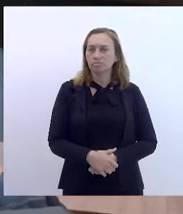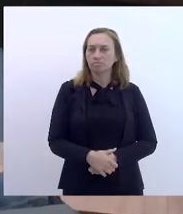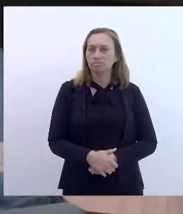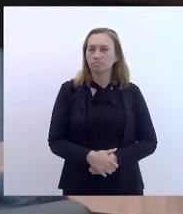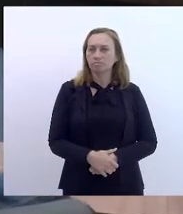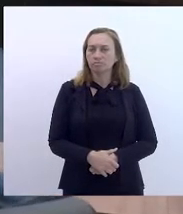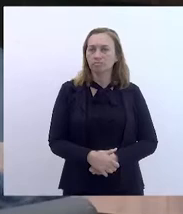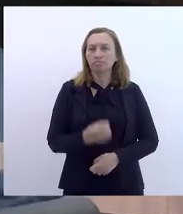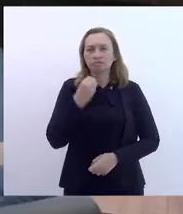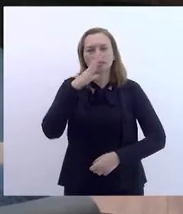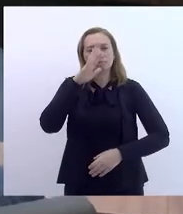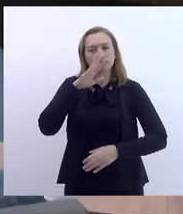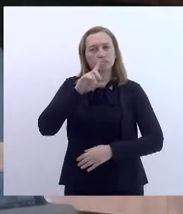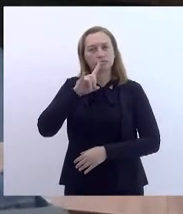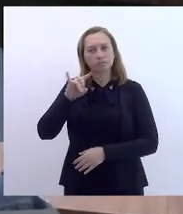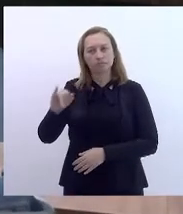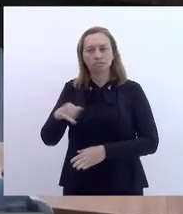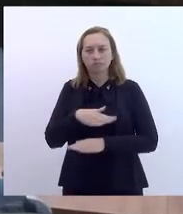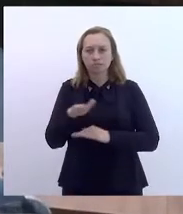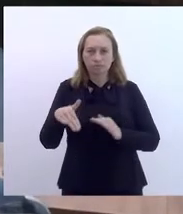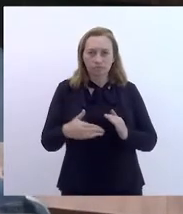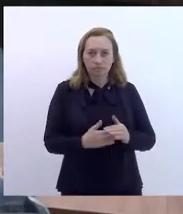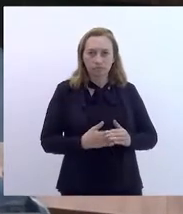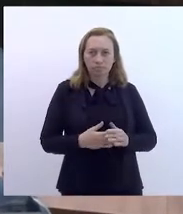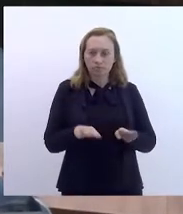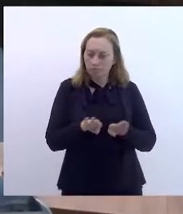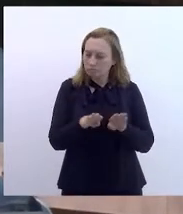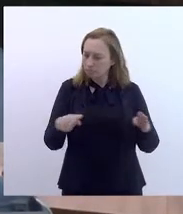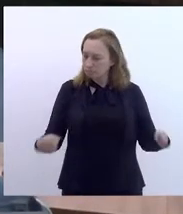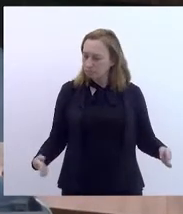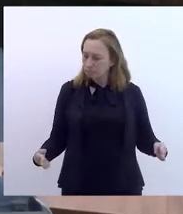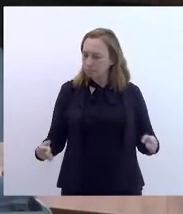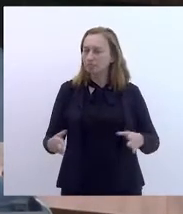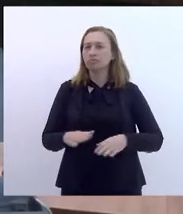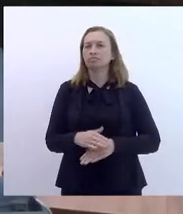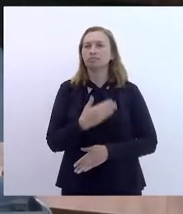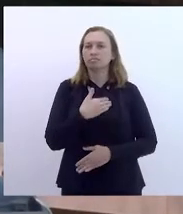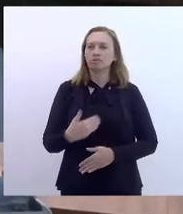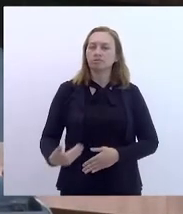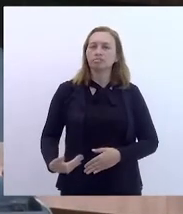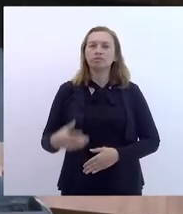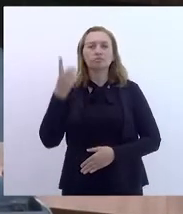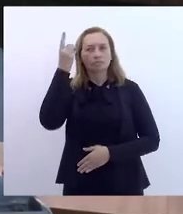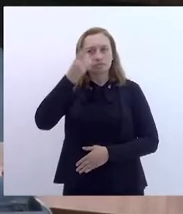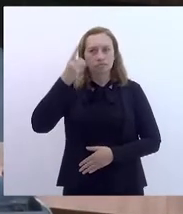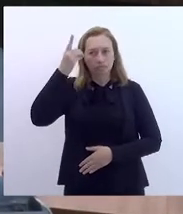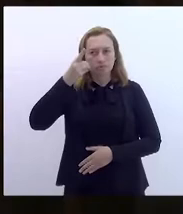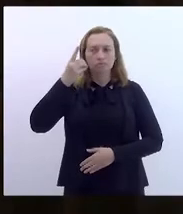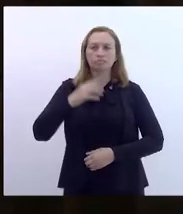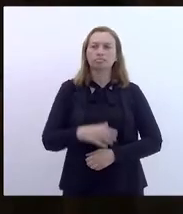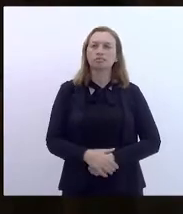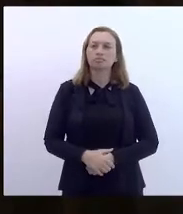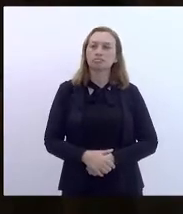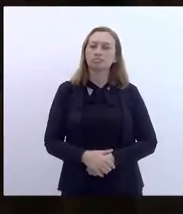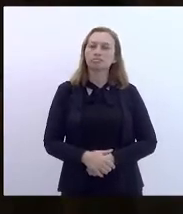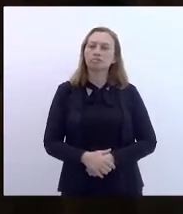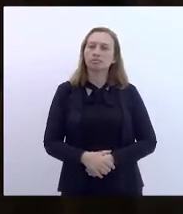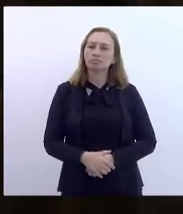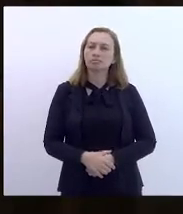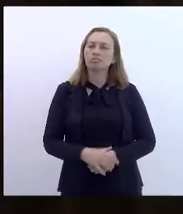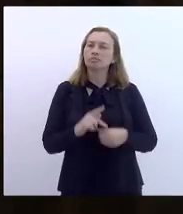e onde a todos presentes à mesa composta propriedades a gente deputados seu